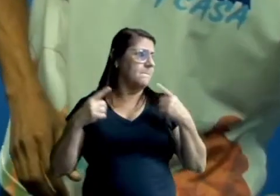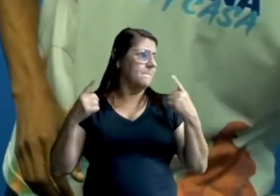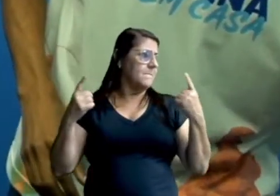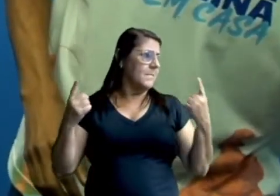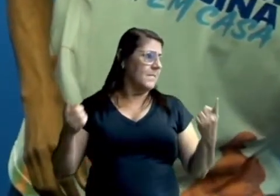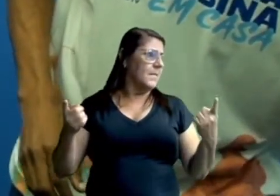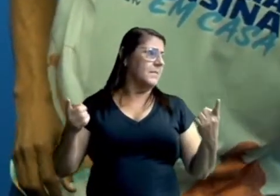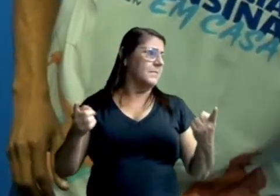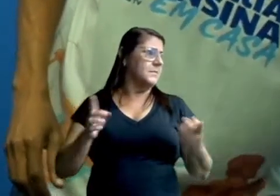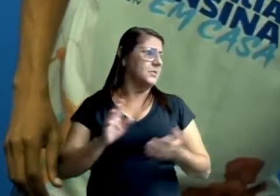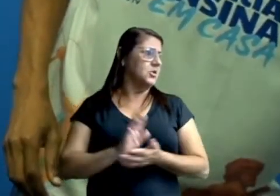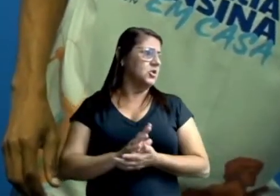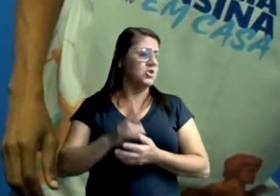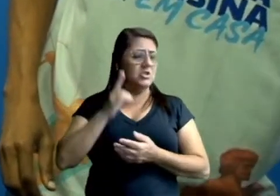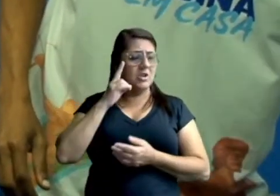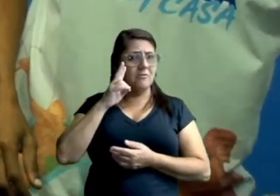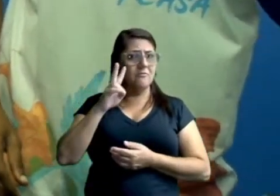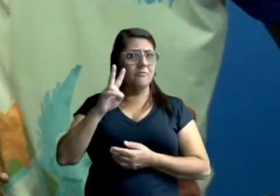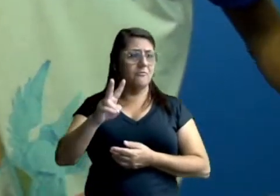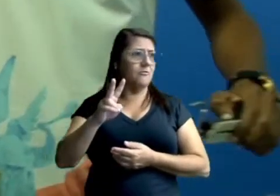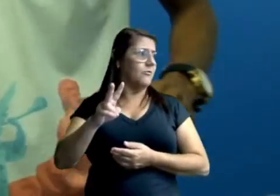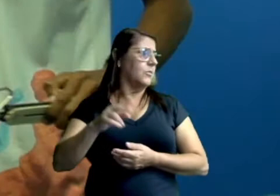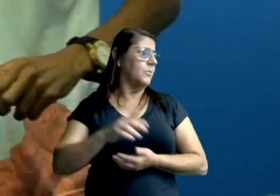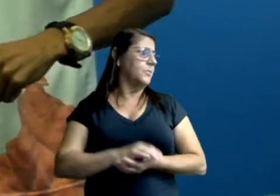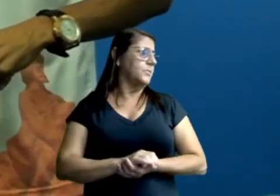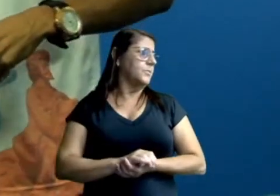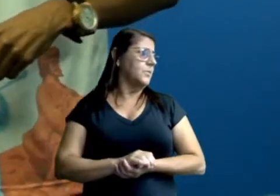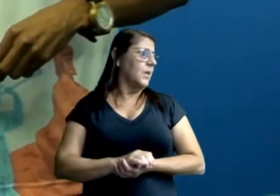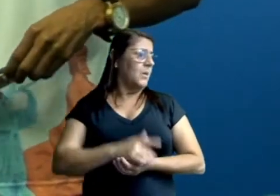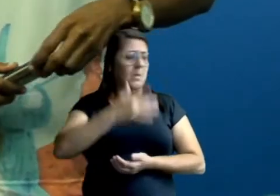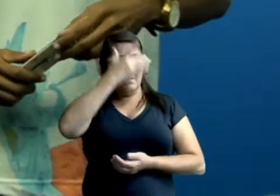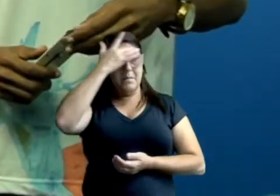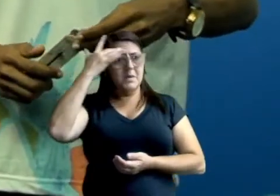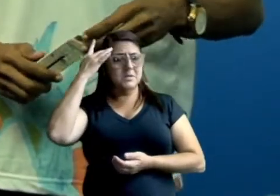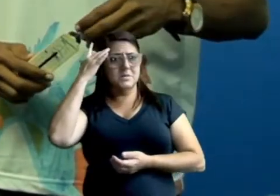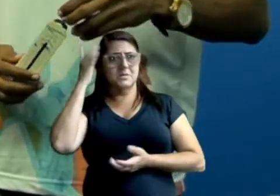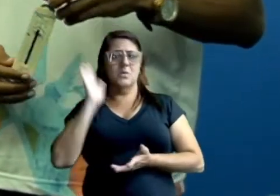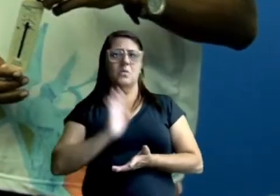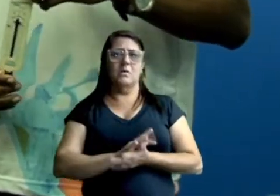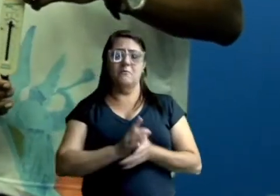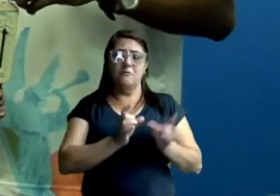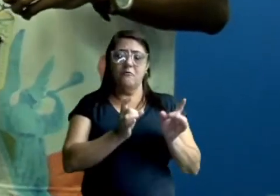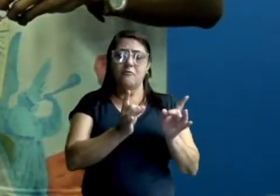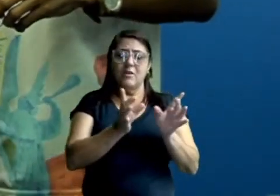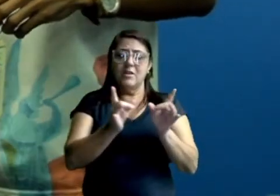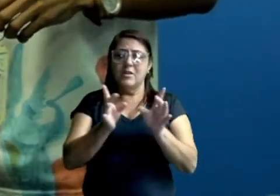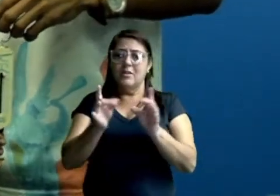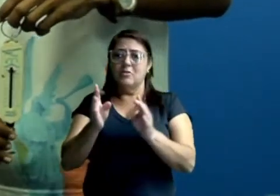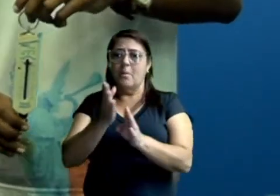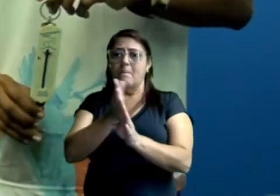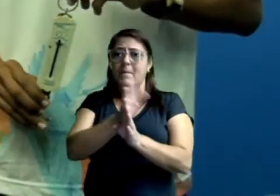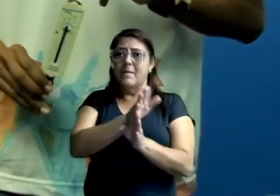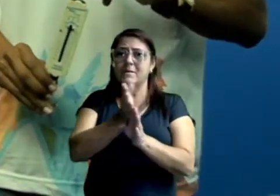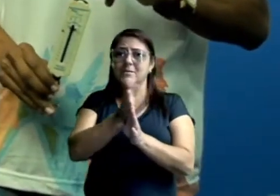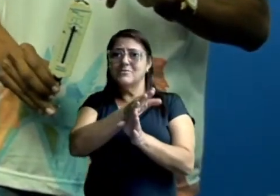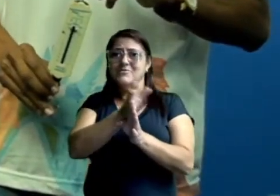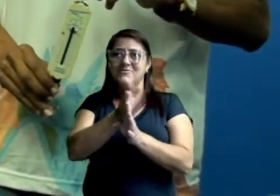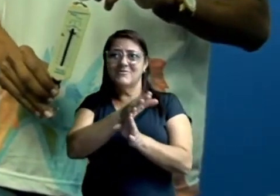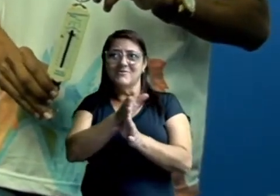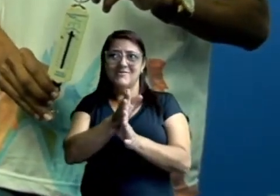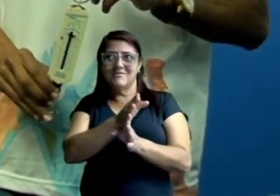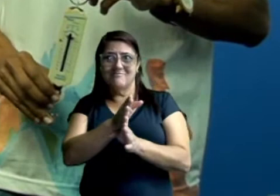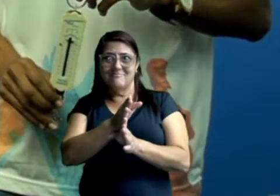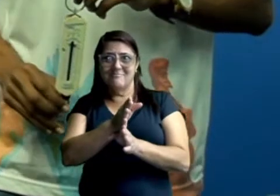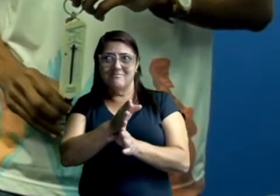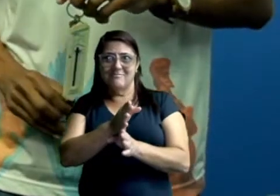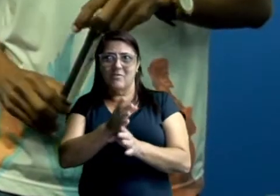garanto que vocês já viram, tá? Uma pessoa, um vendedor de macaxeira,